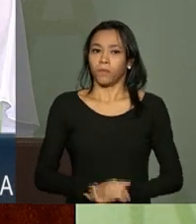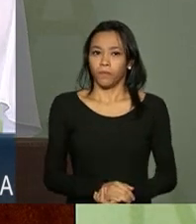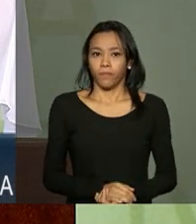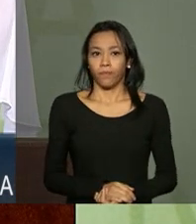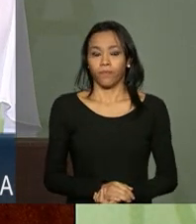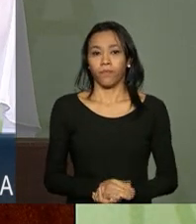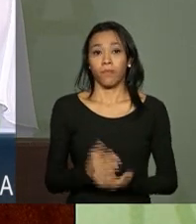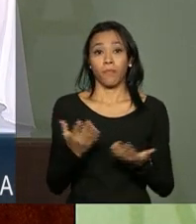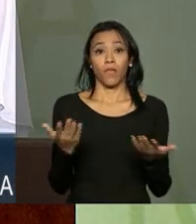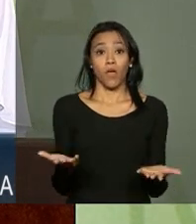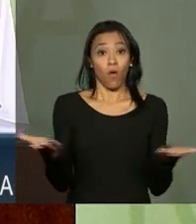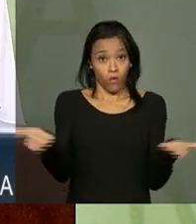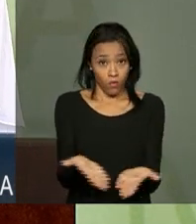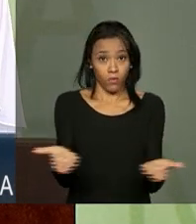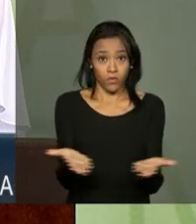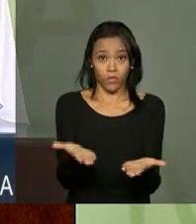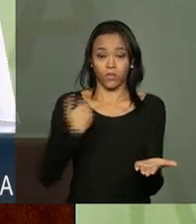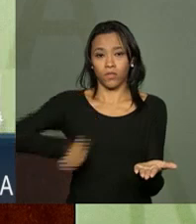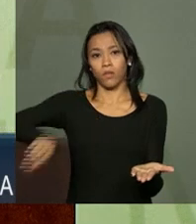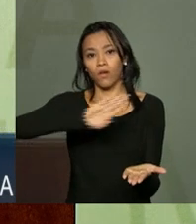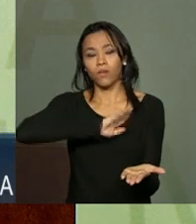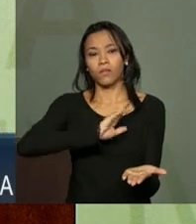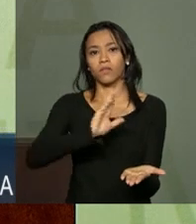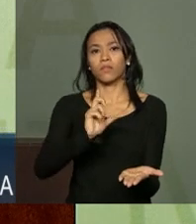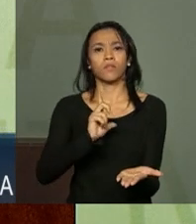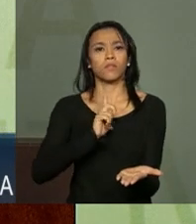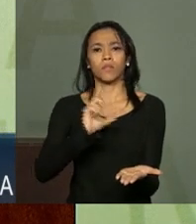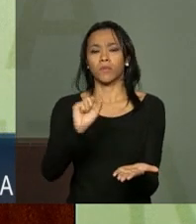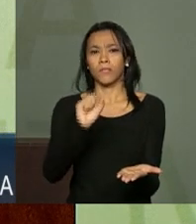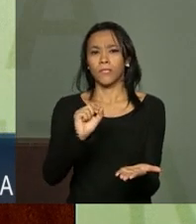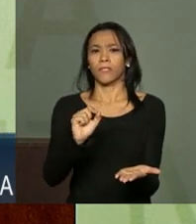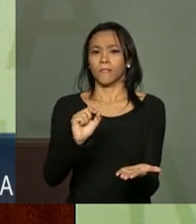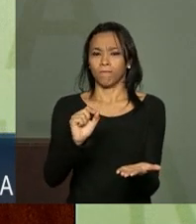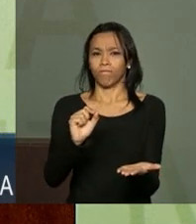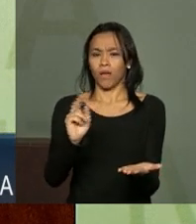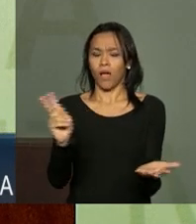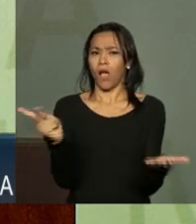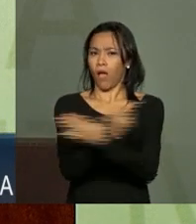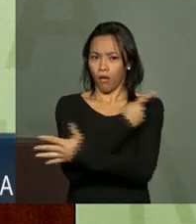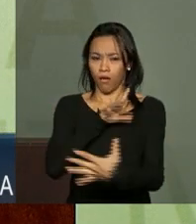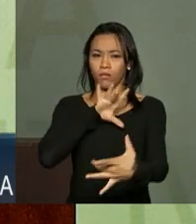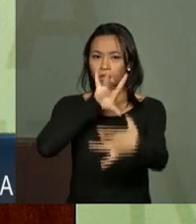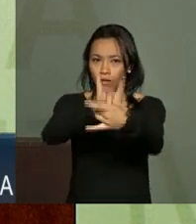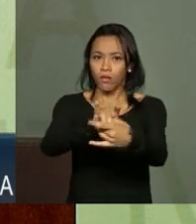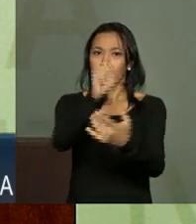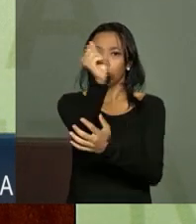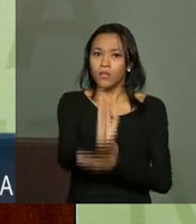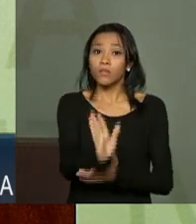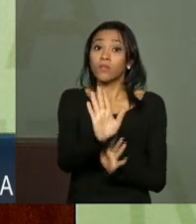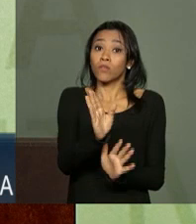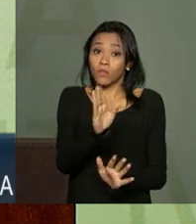Do jeito que nós, hoje, estamos enfrentando a questão, nós